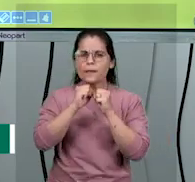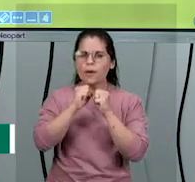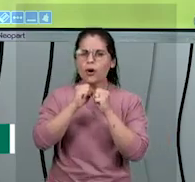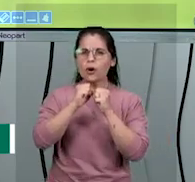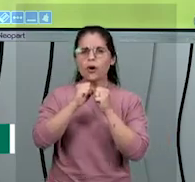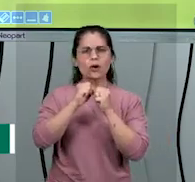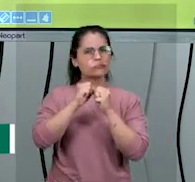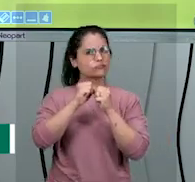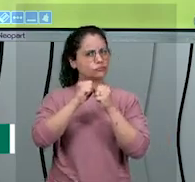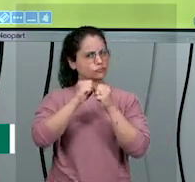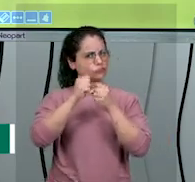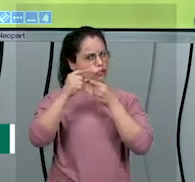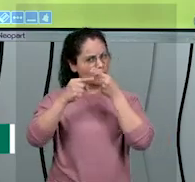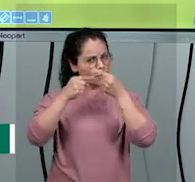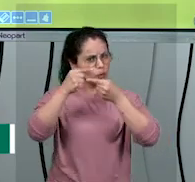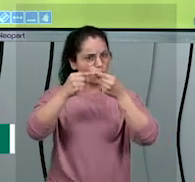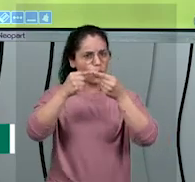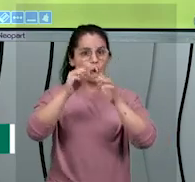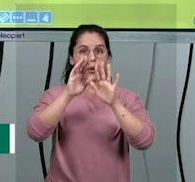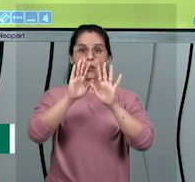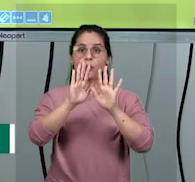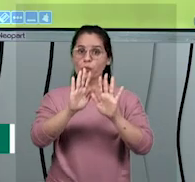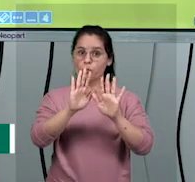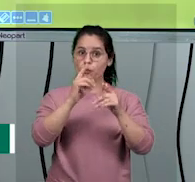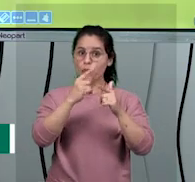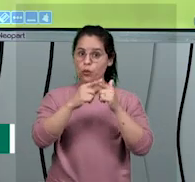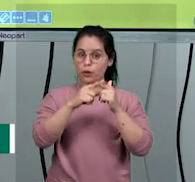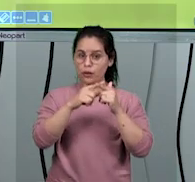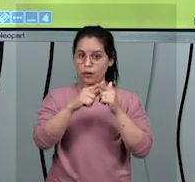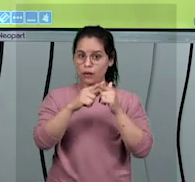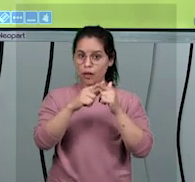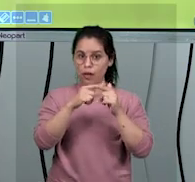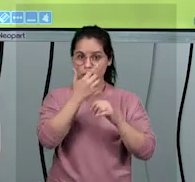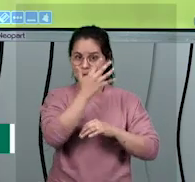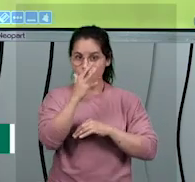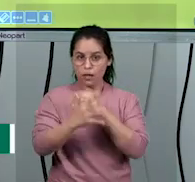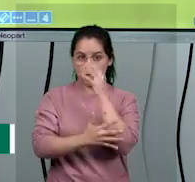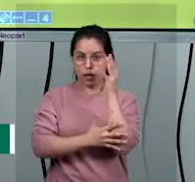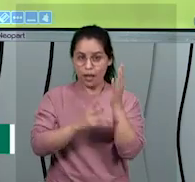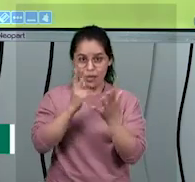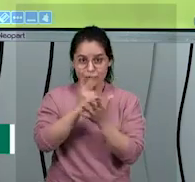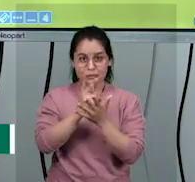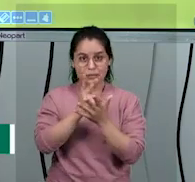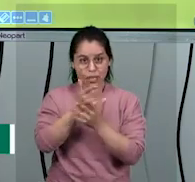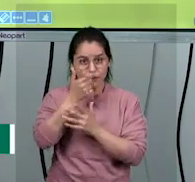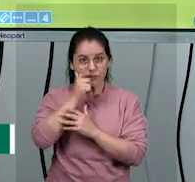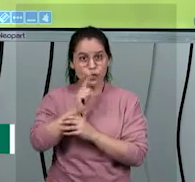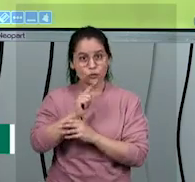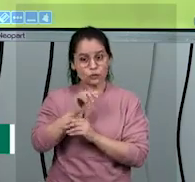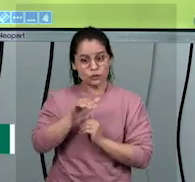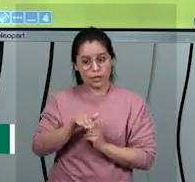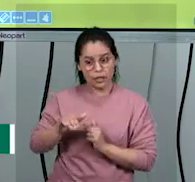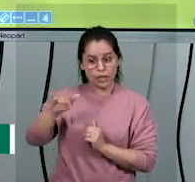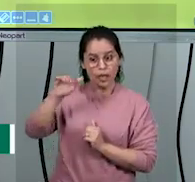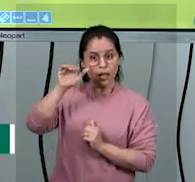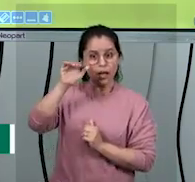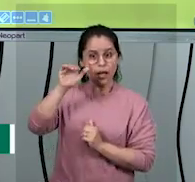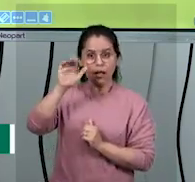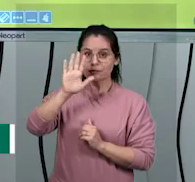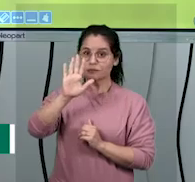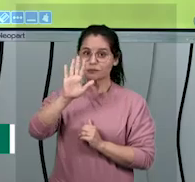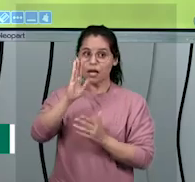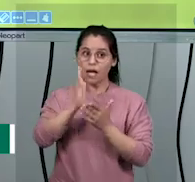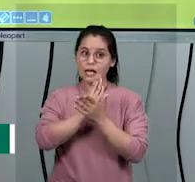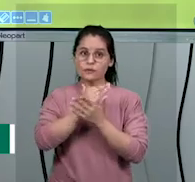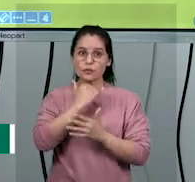reproduzir? Porque na natureza nem sempre um ser vivo vai chegar à idade de se reproduzir. Ou às